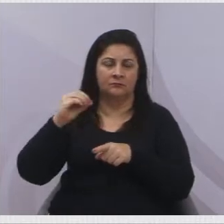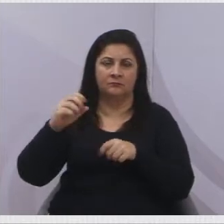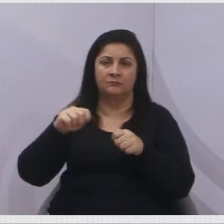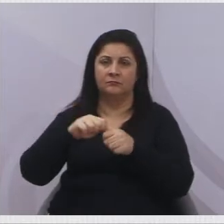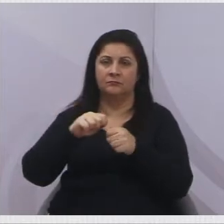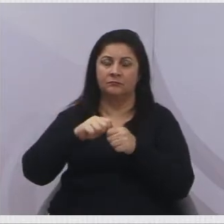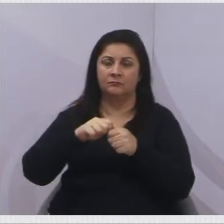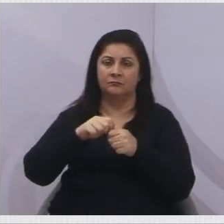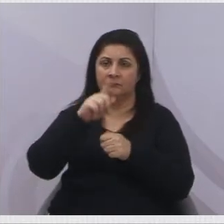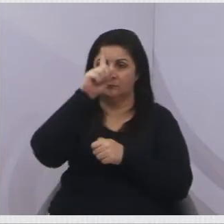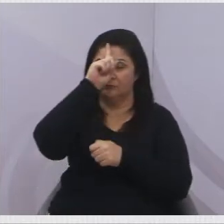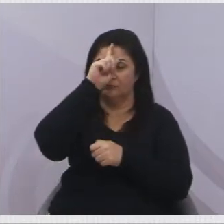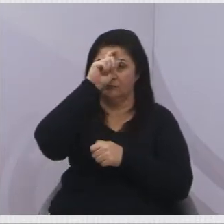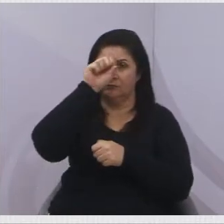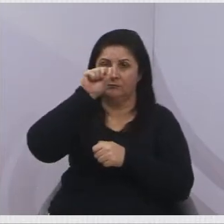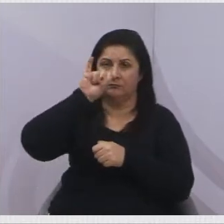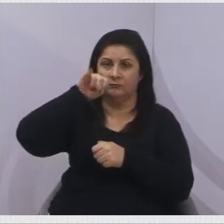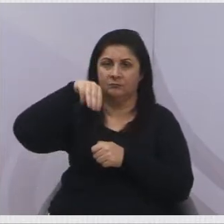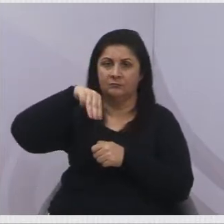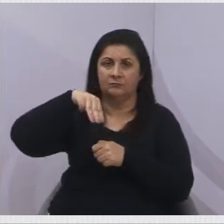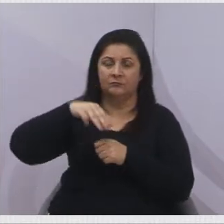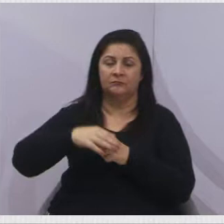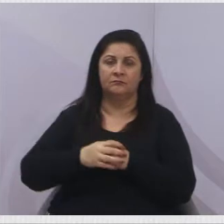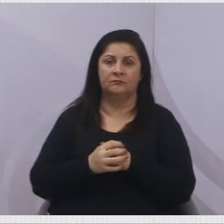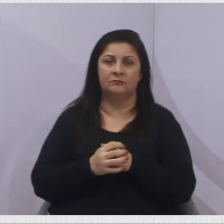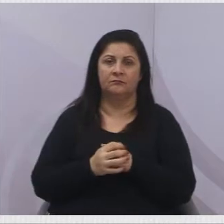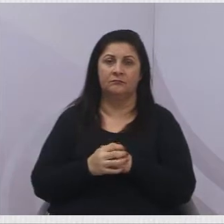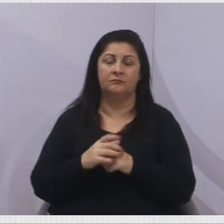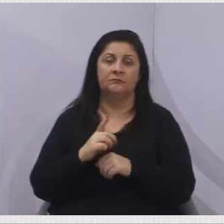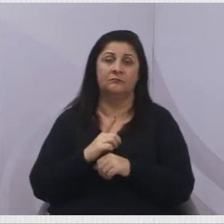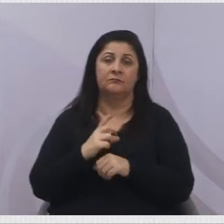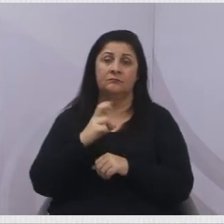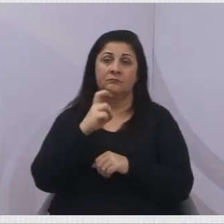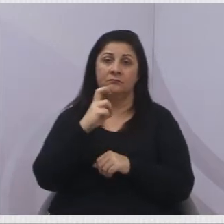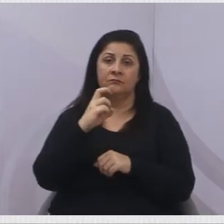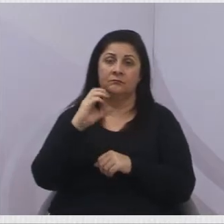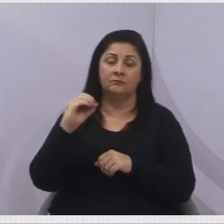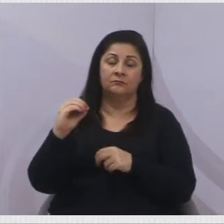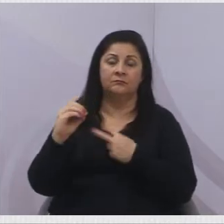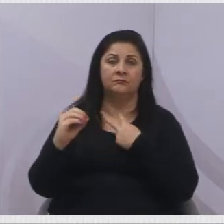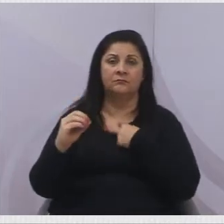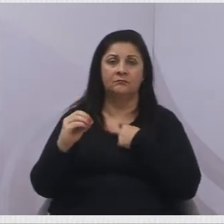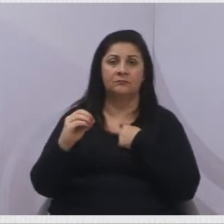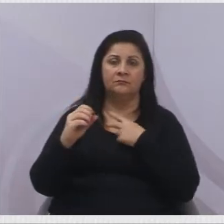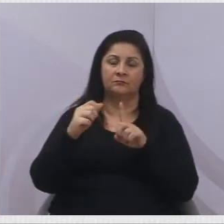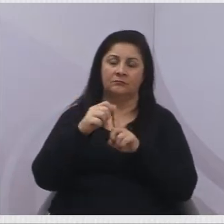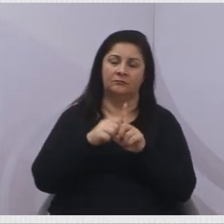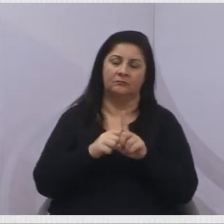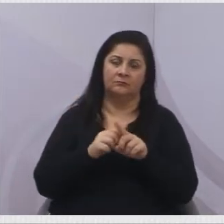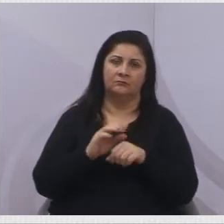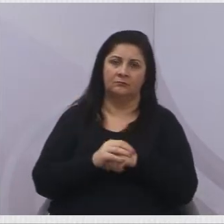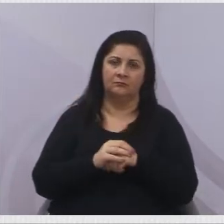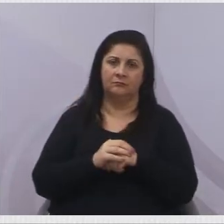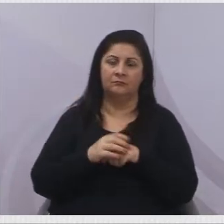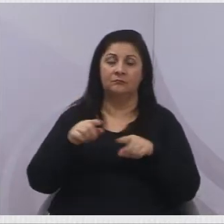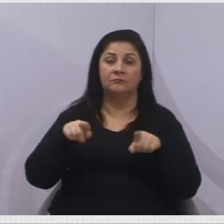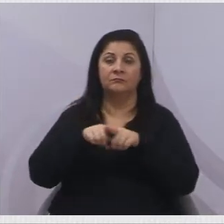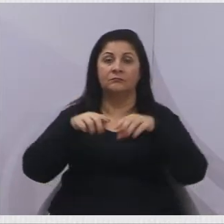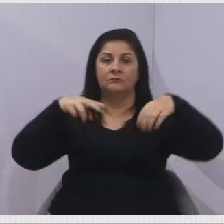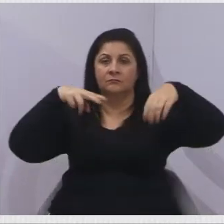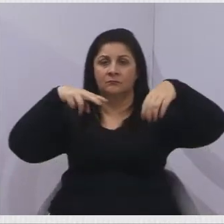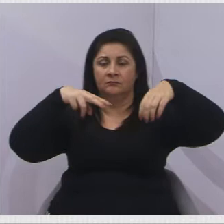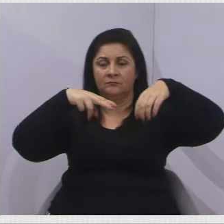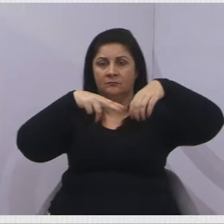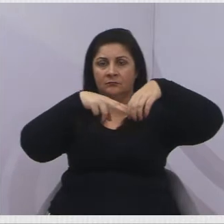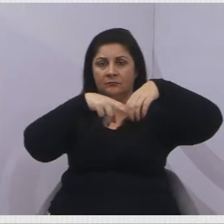a gente tem uma oferta de 50 vagas por mês. A ressonância magnética com